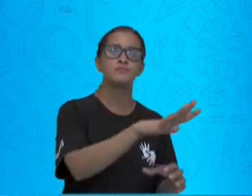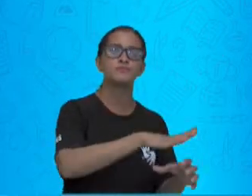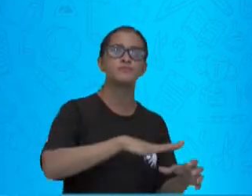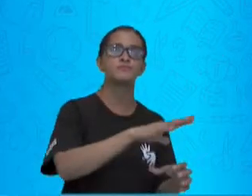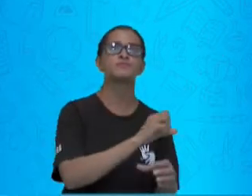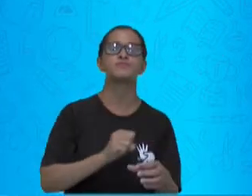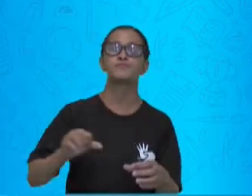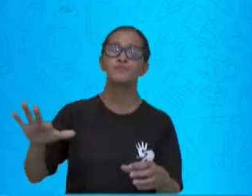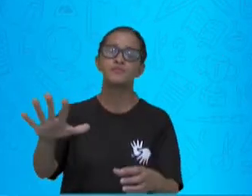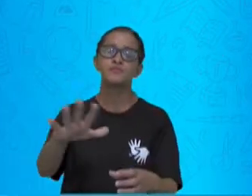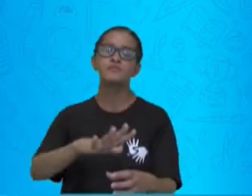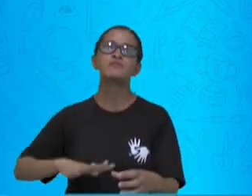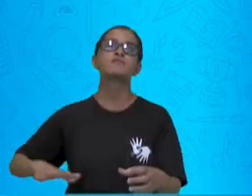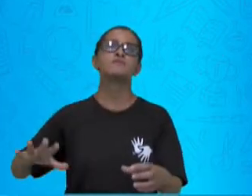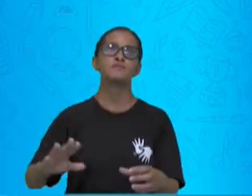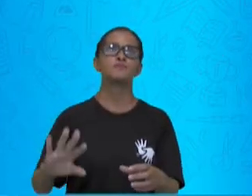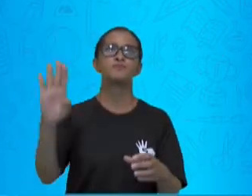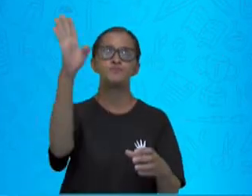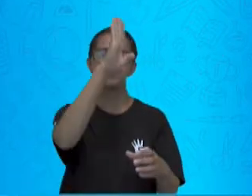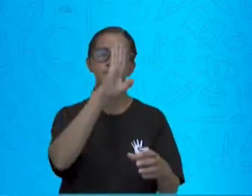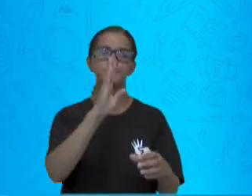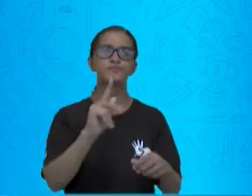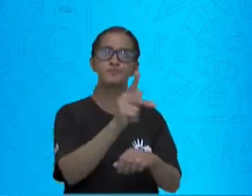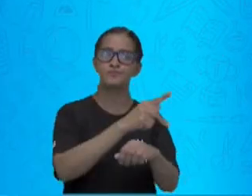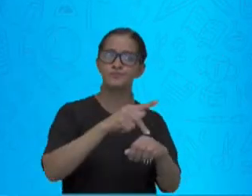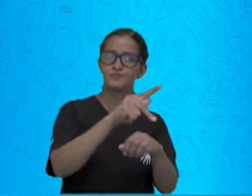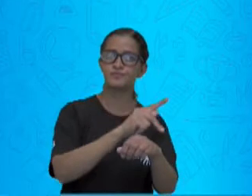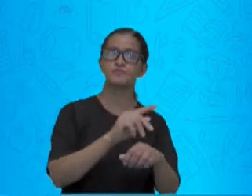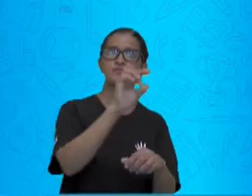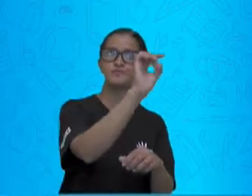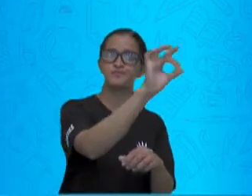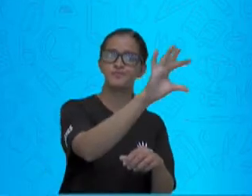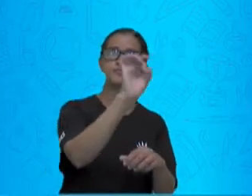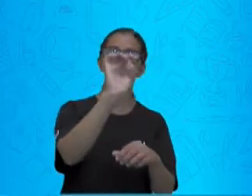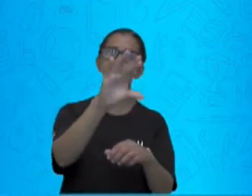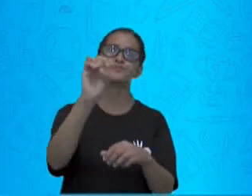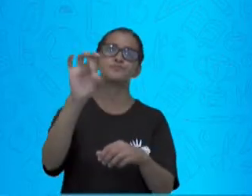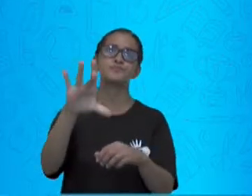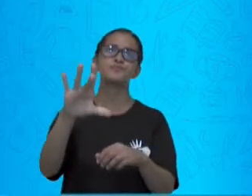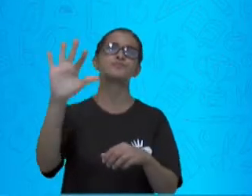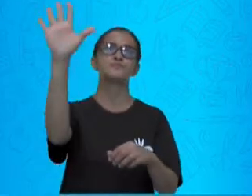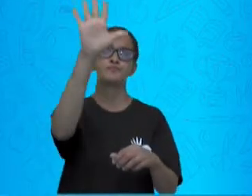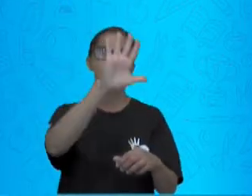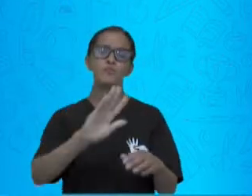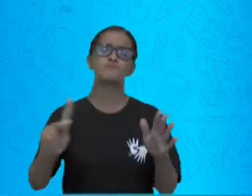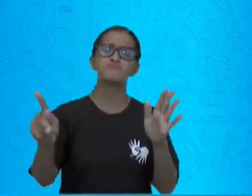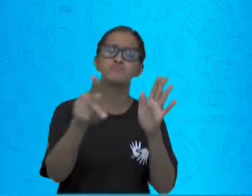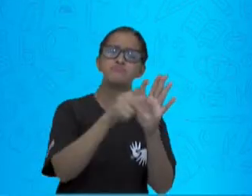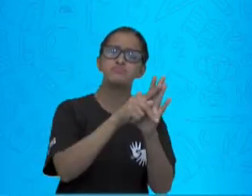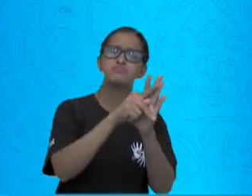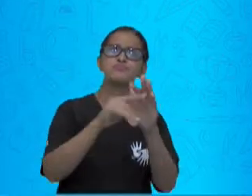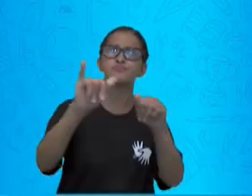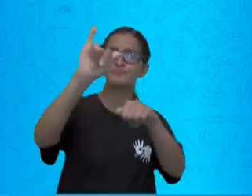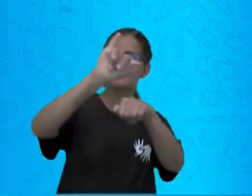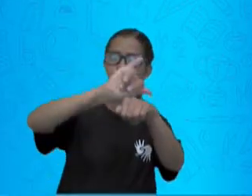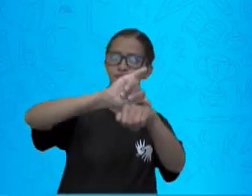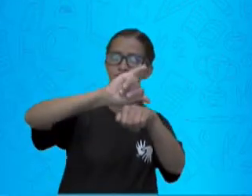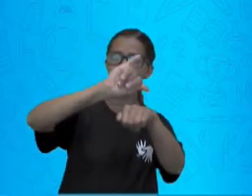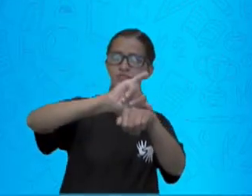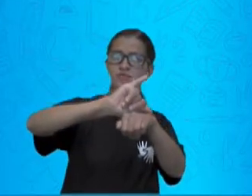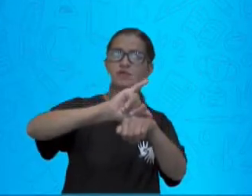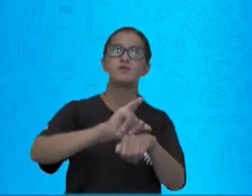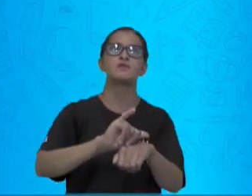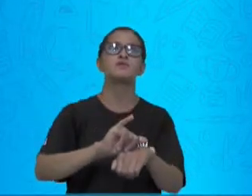unidades federativas do país. Cada estado possui a sua própria capital. Então, estado de